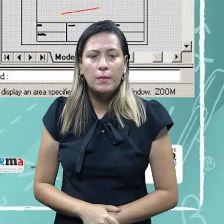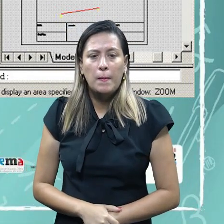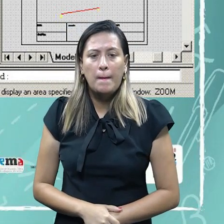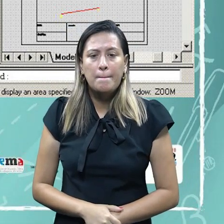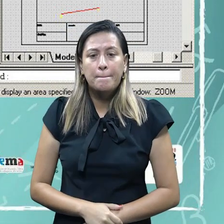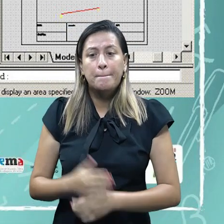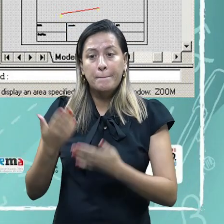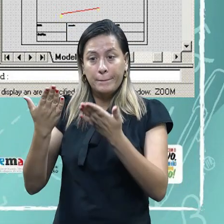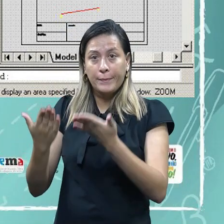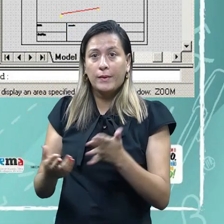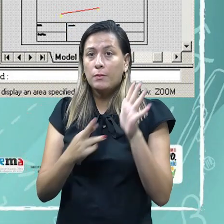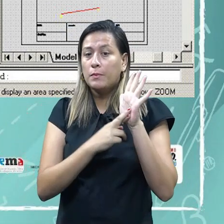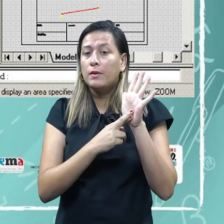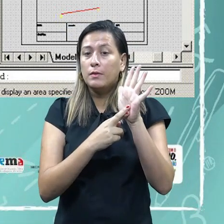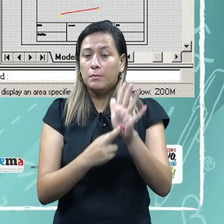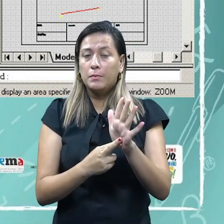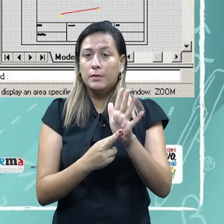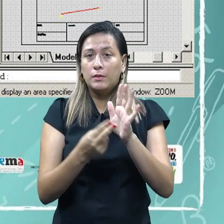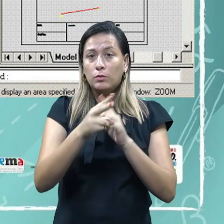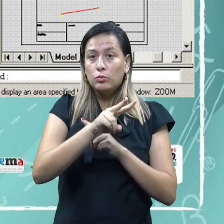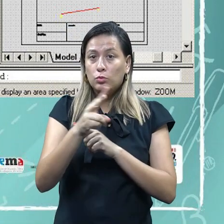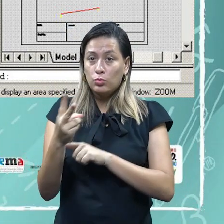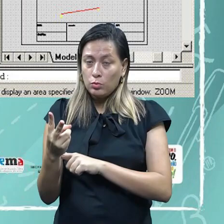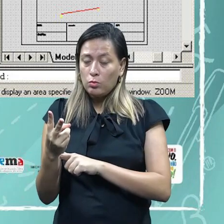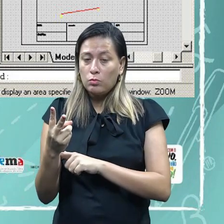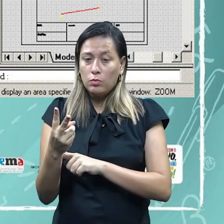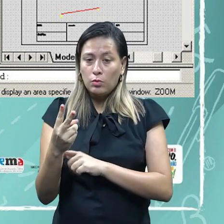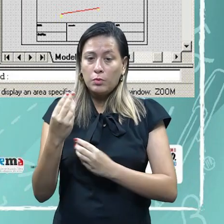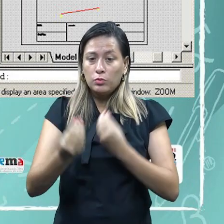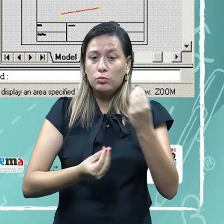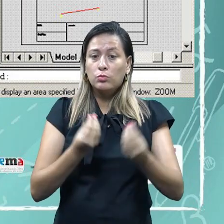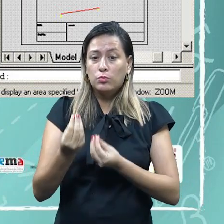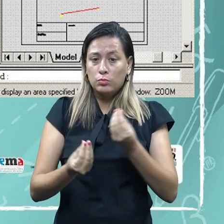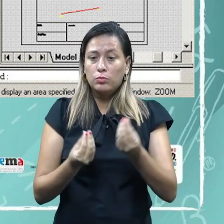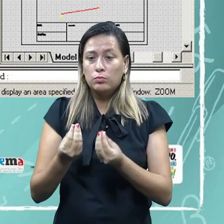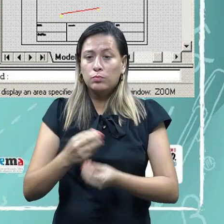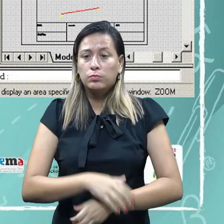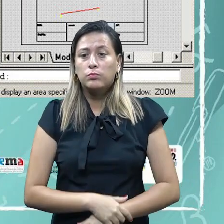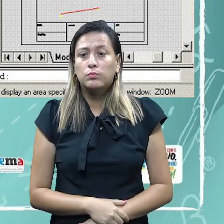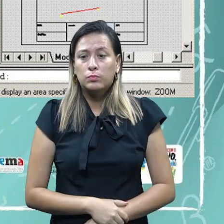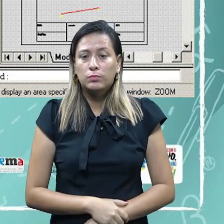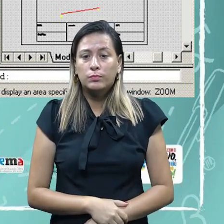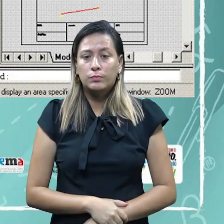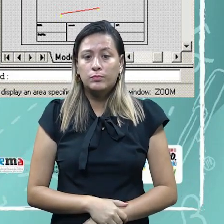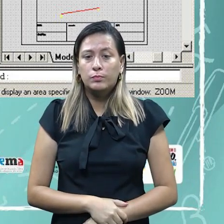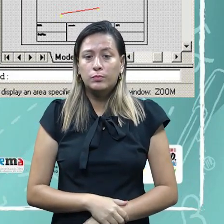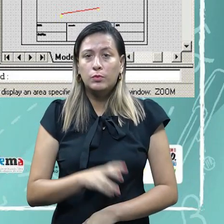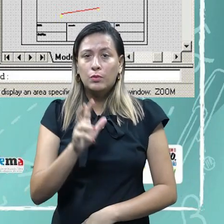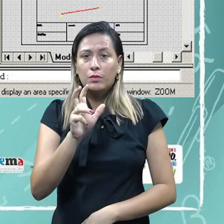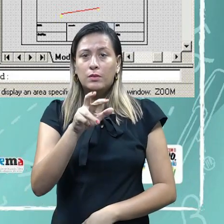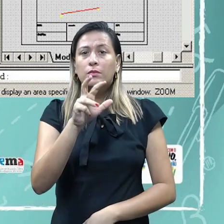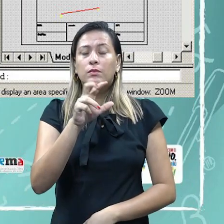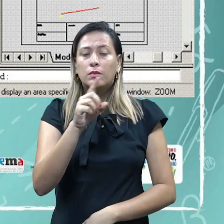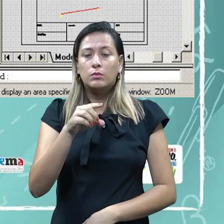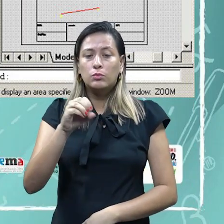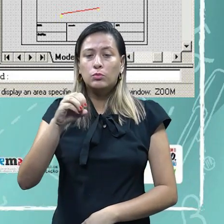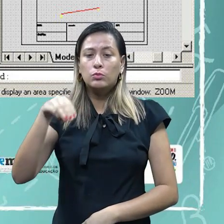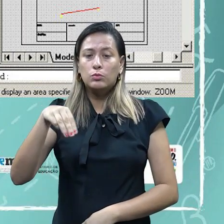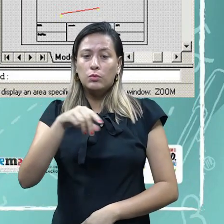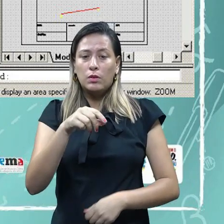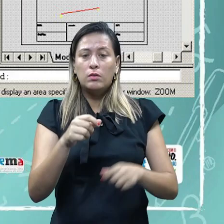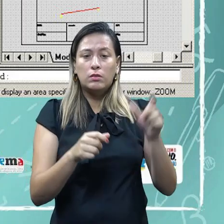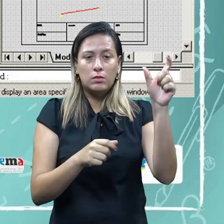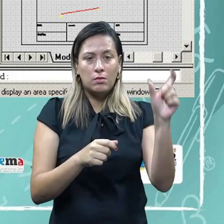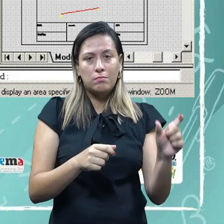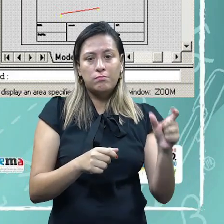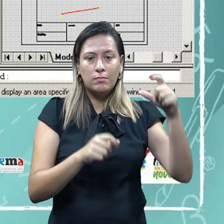Aqui nós temos a representação de duas formas de acionar o comando zoom. Na barra de tarefas